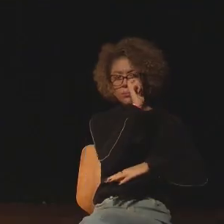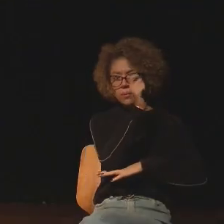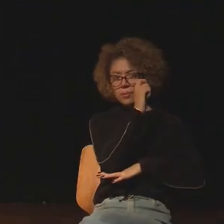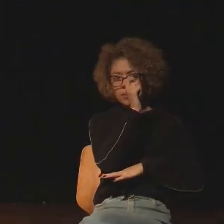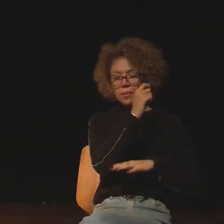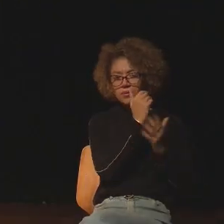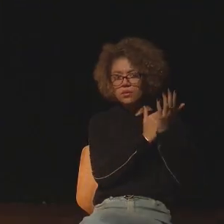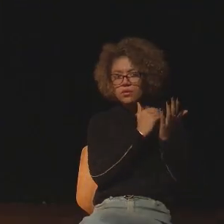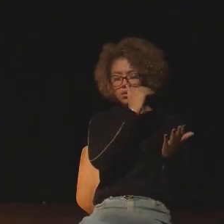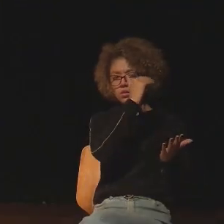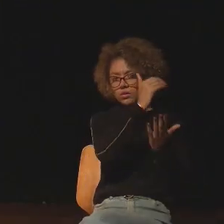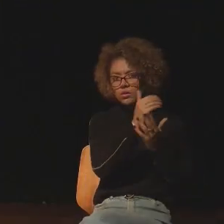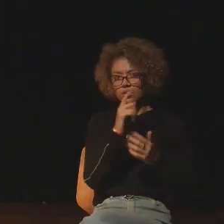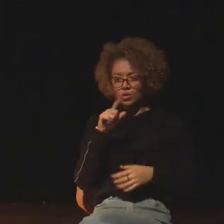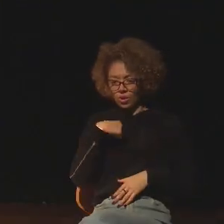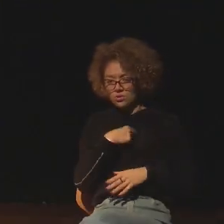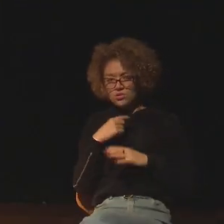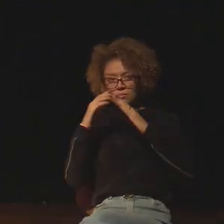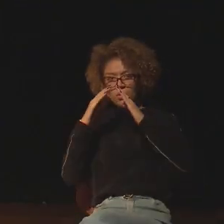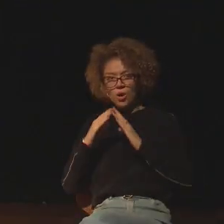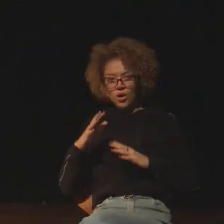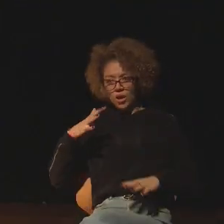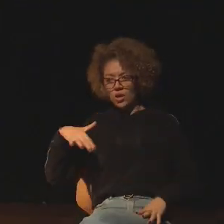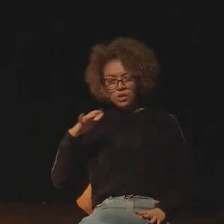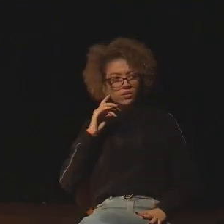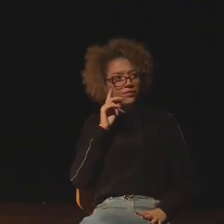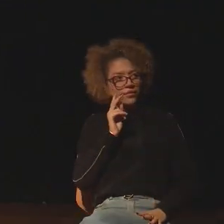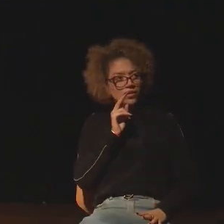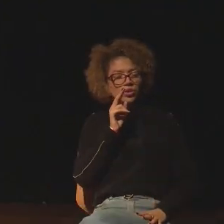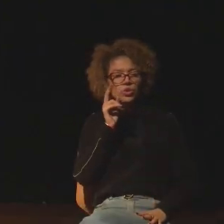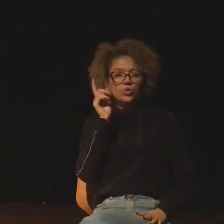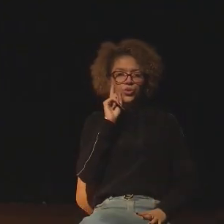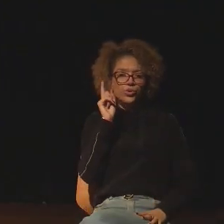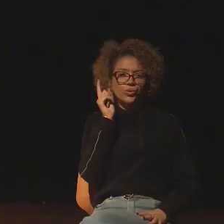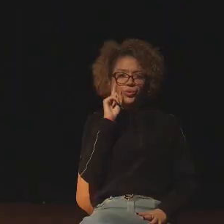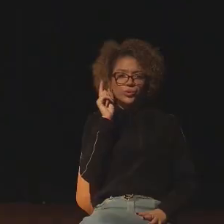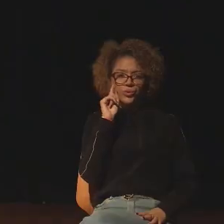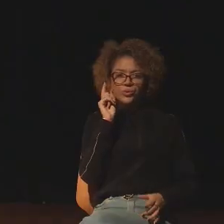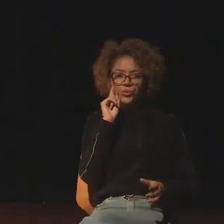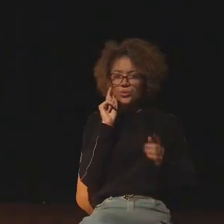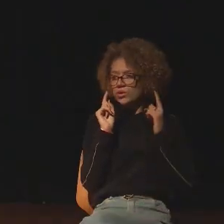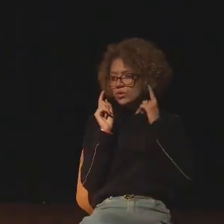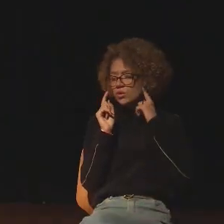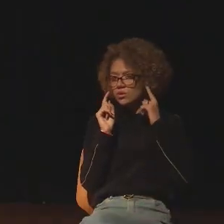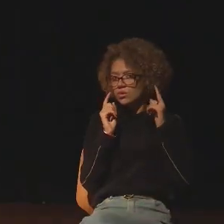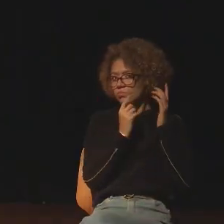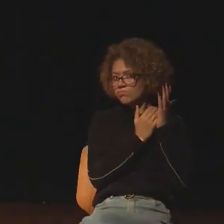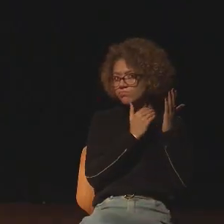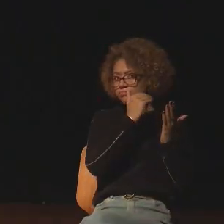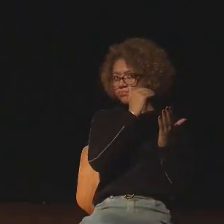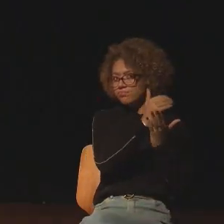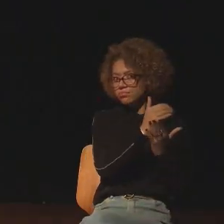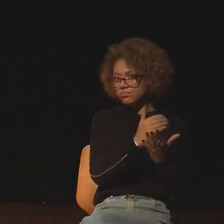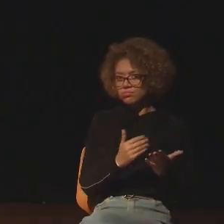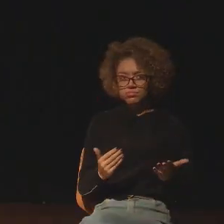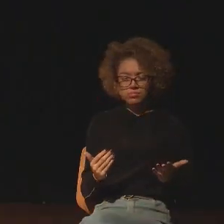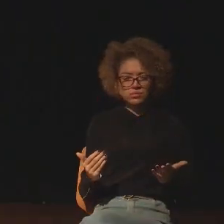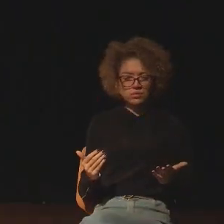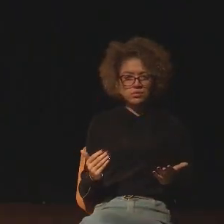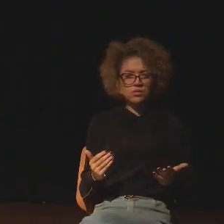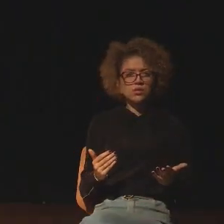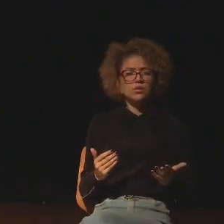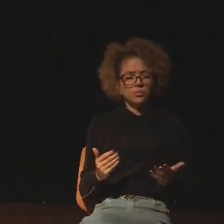população de 6.000 pessoas uma vida bastante difícil, onde nós temos um êxodo temporário de